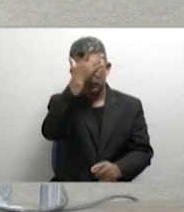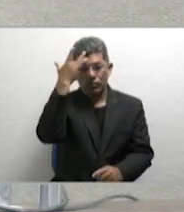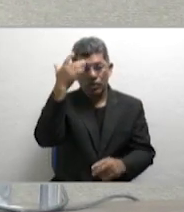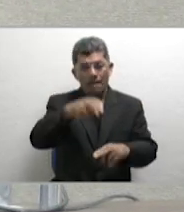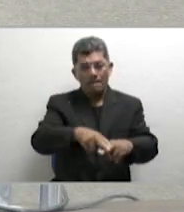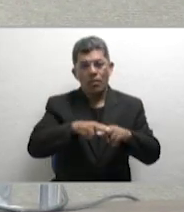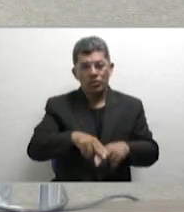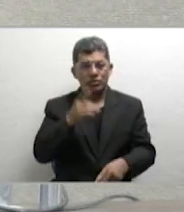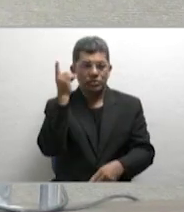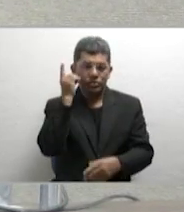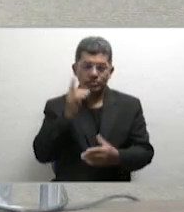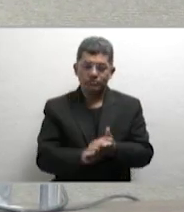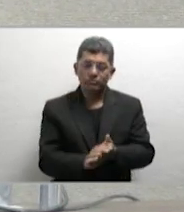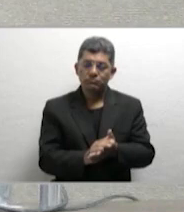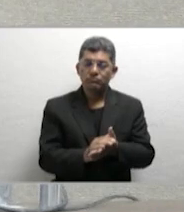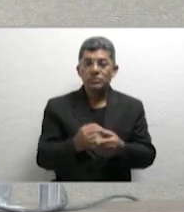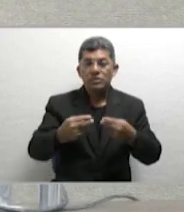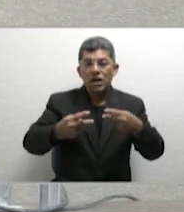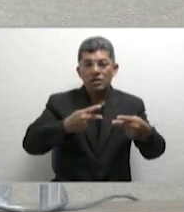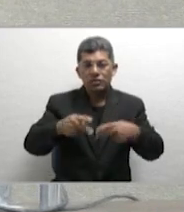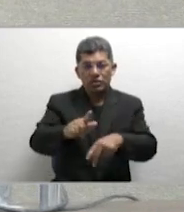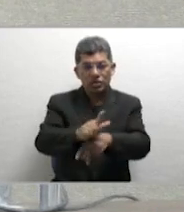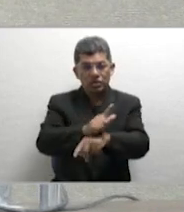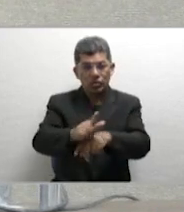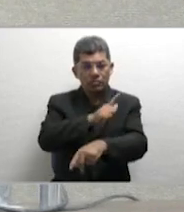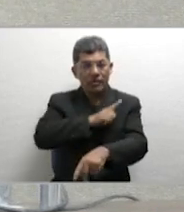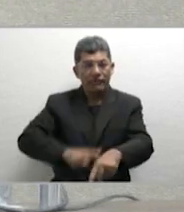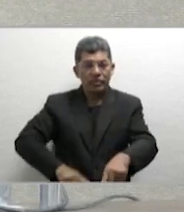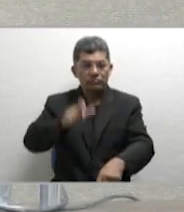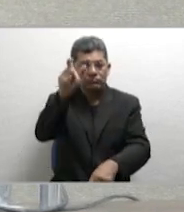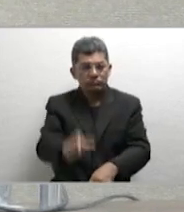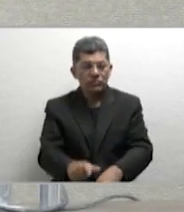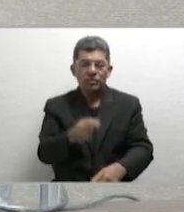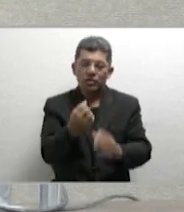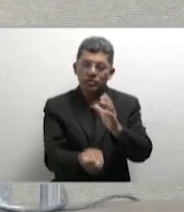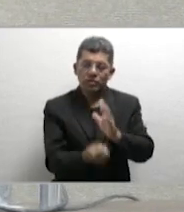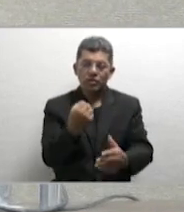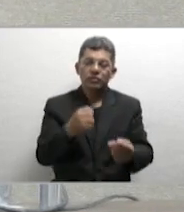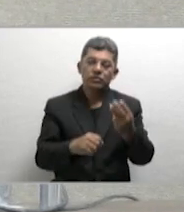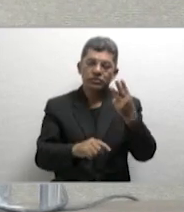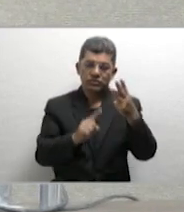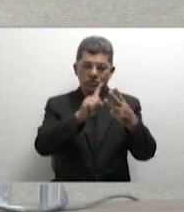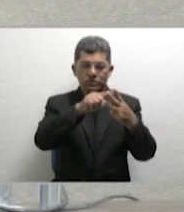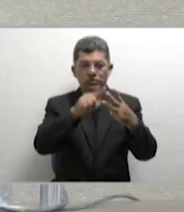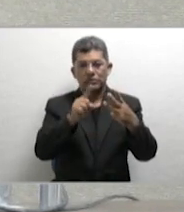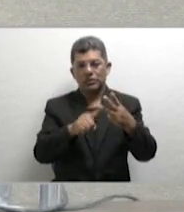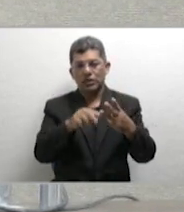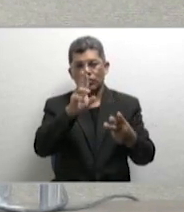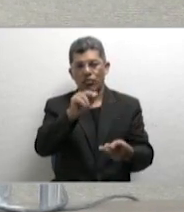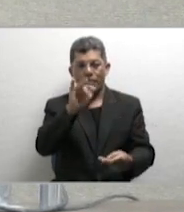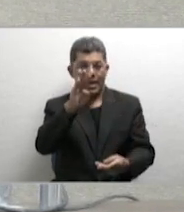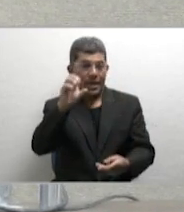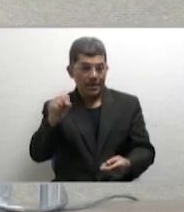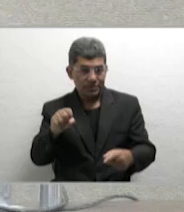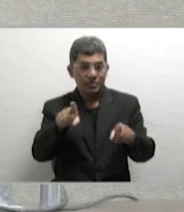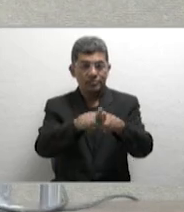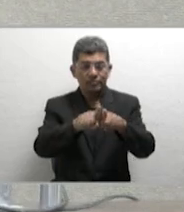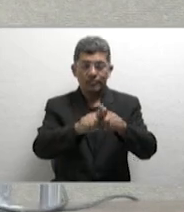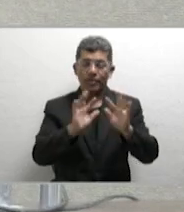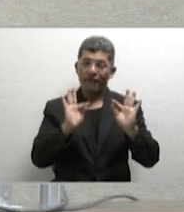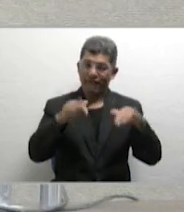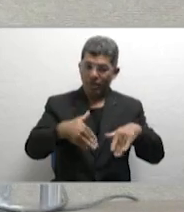Na administração do prefeito Davi já foram inauguradas 3 UBS dessa, e eu acredito que até o